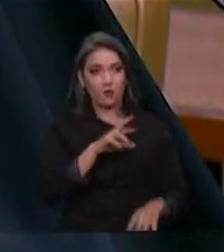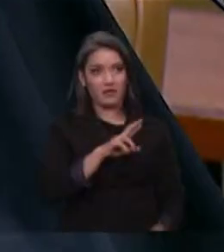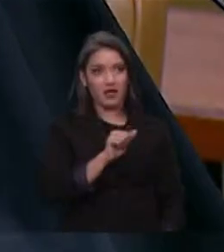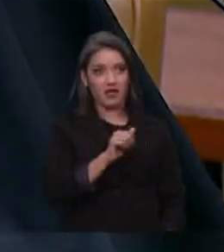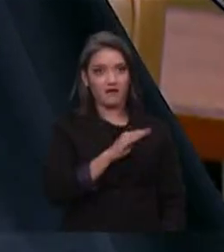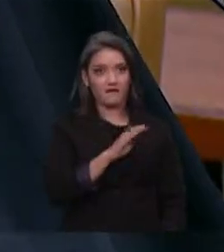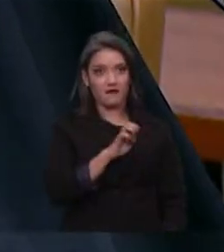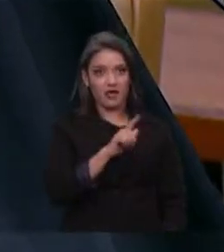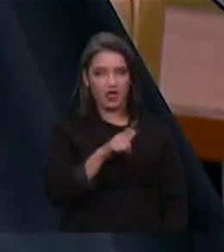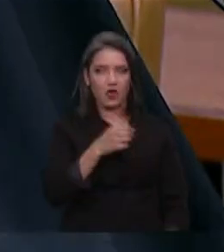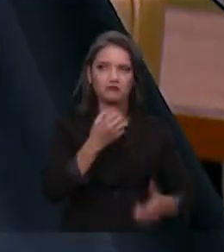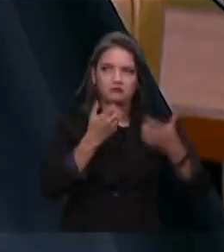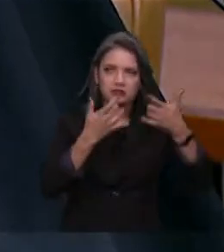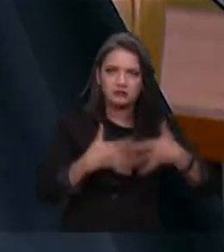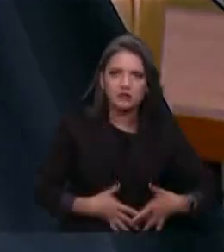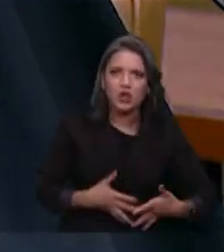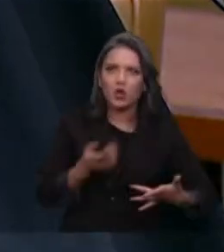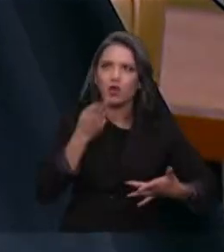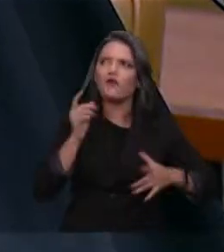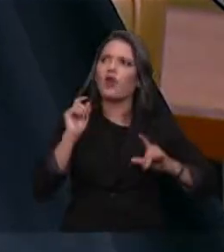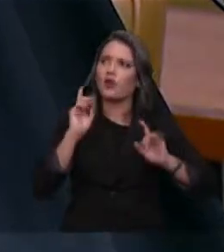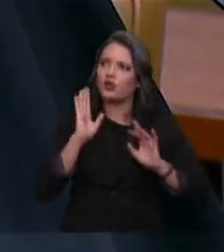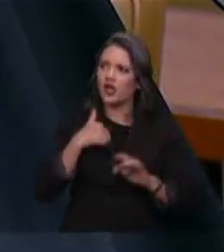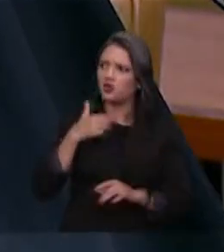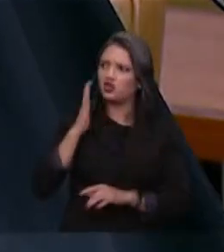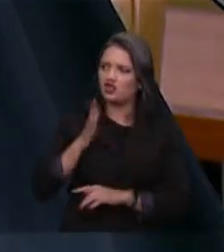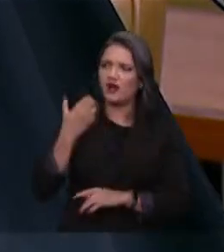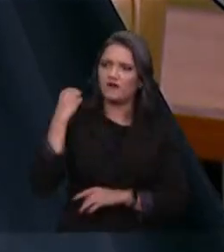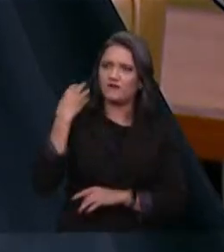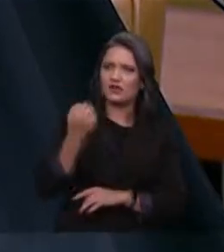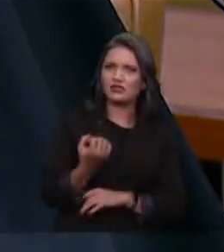Rafael Ângelo Lopes, confirma ter viajado